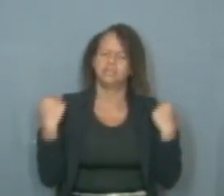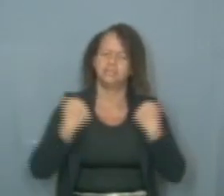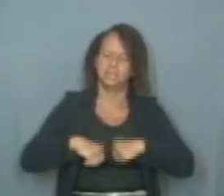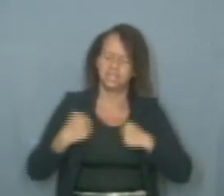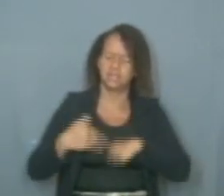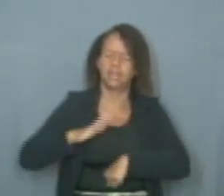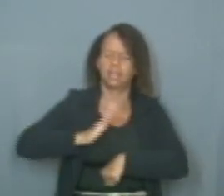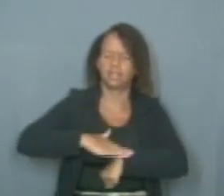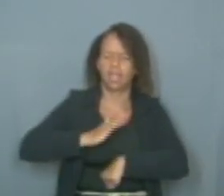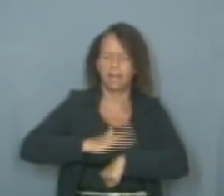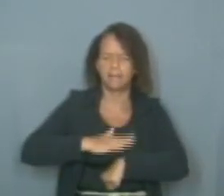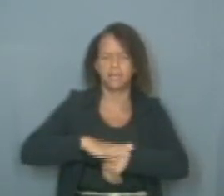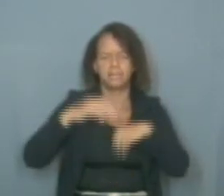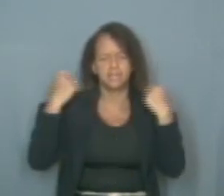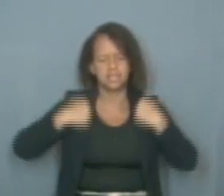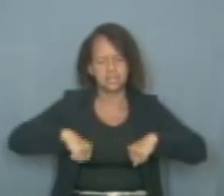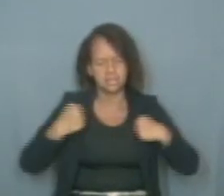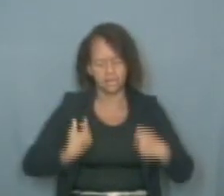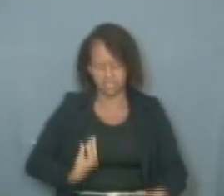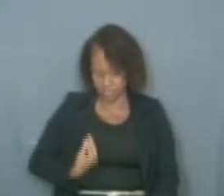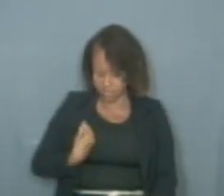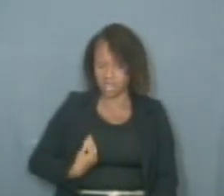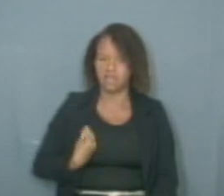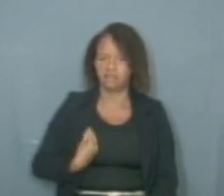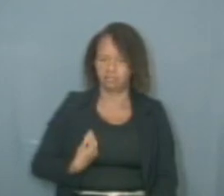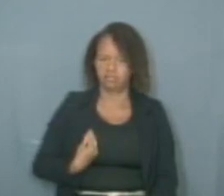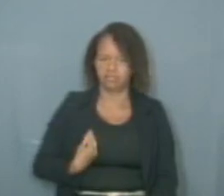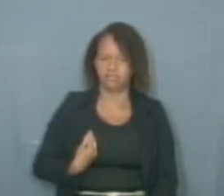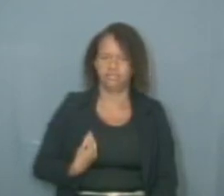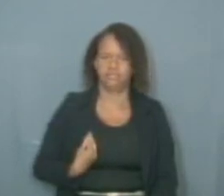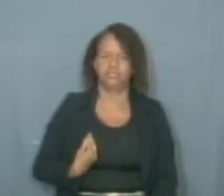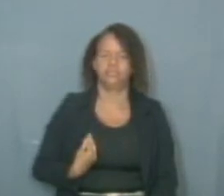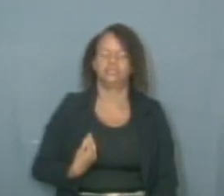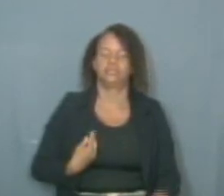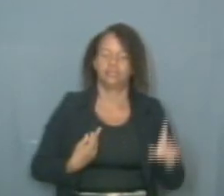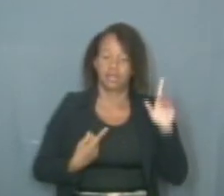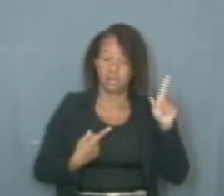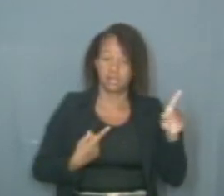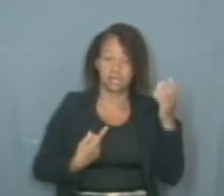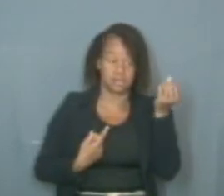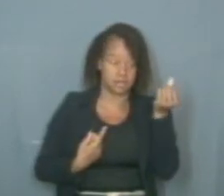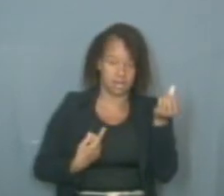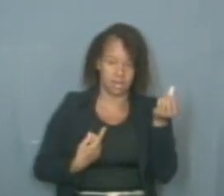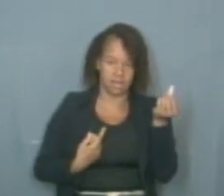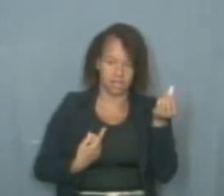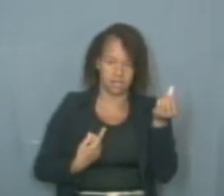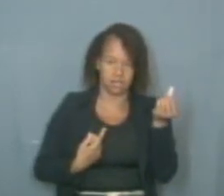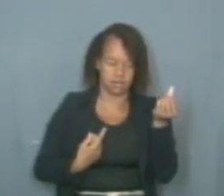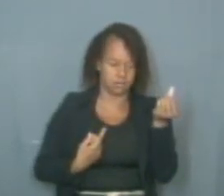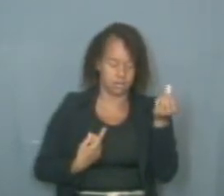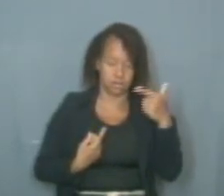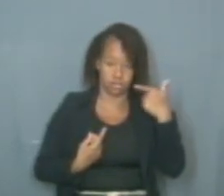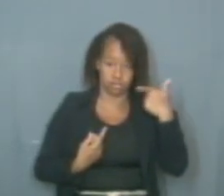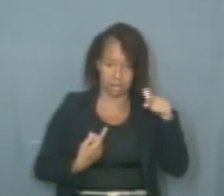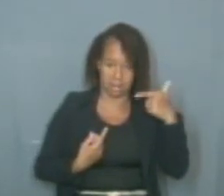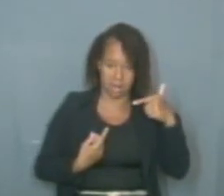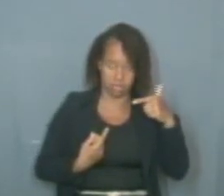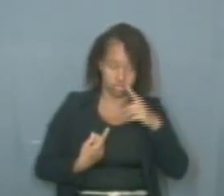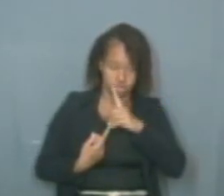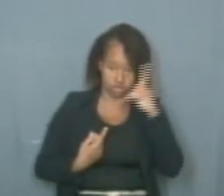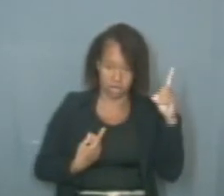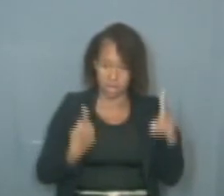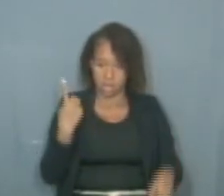de tempo, ela precisa viver. A escala 6:1.